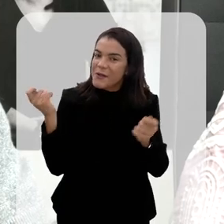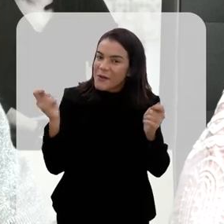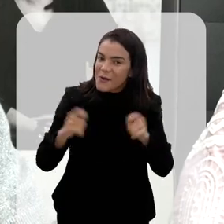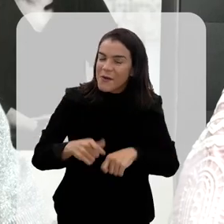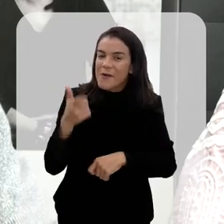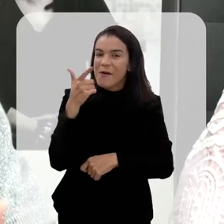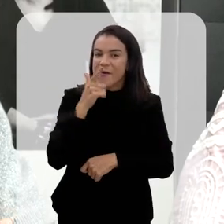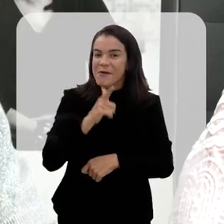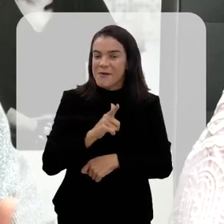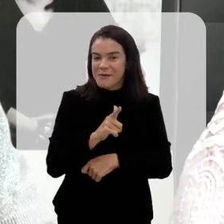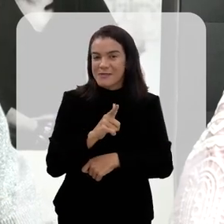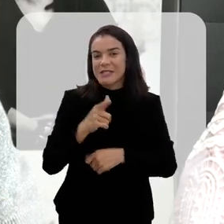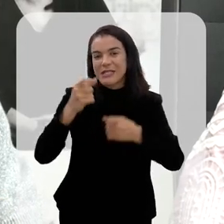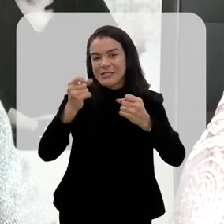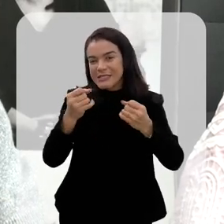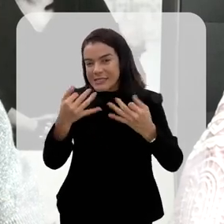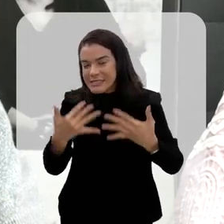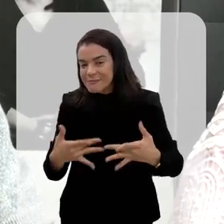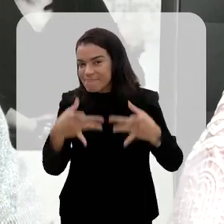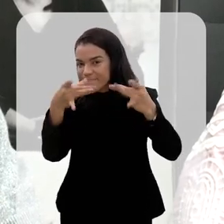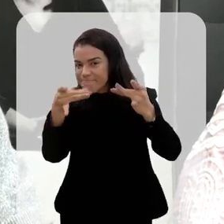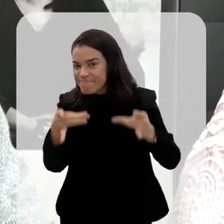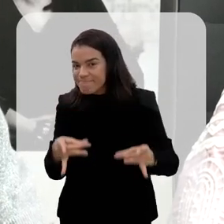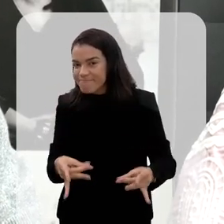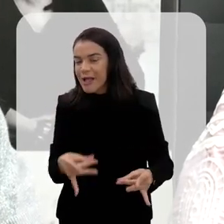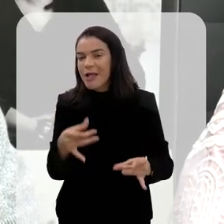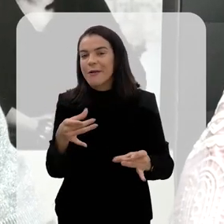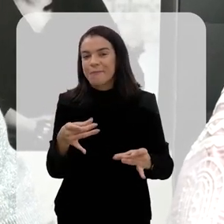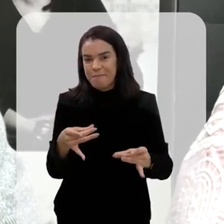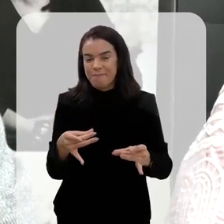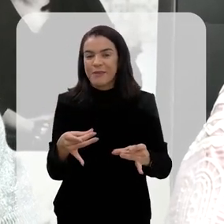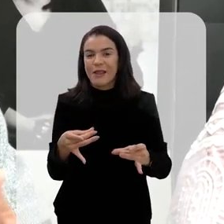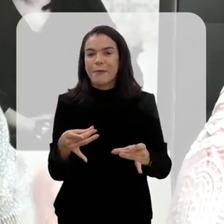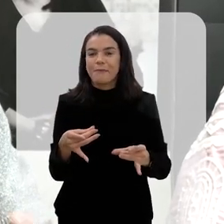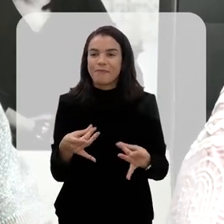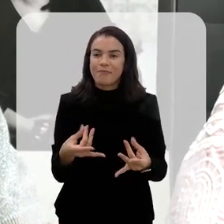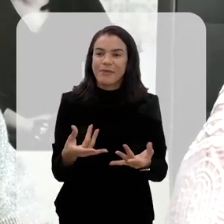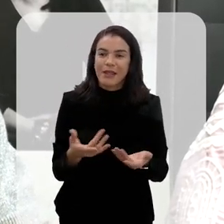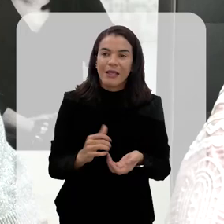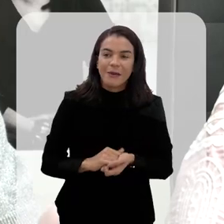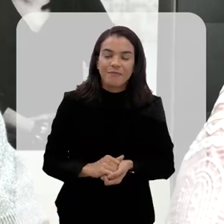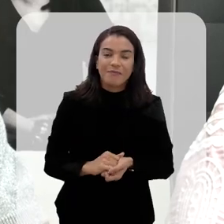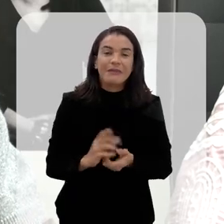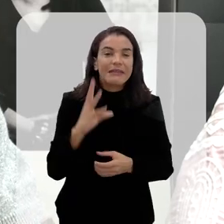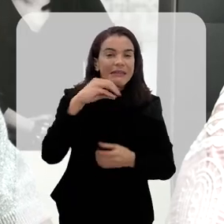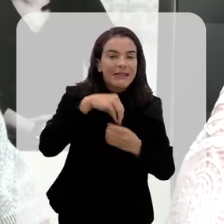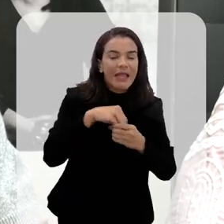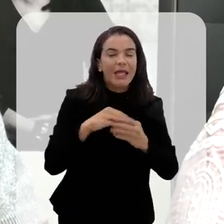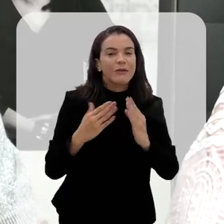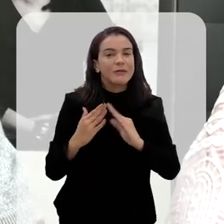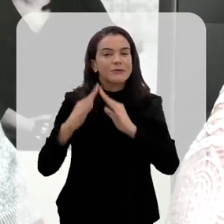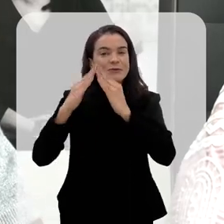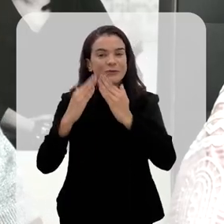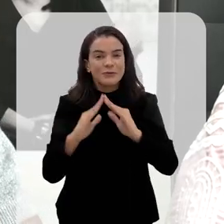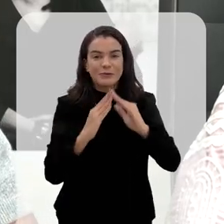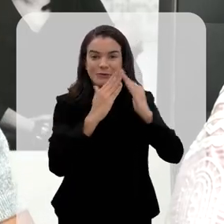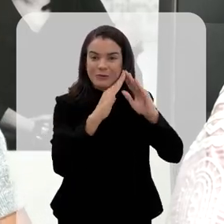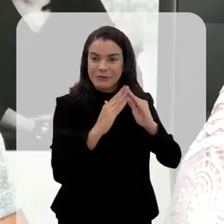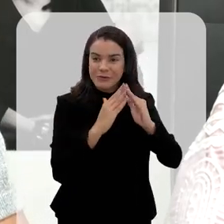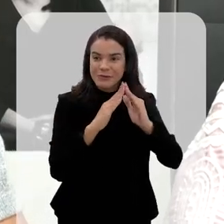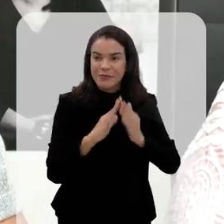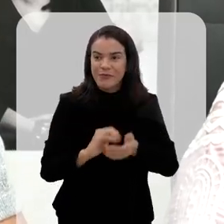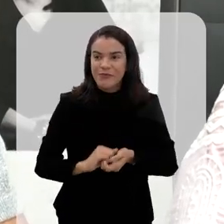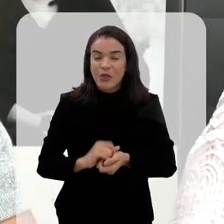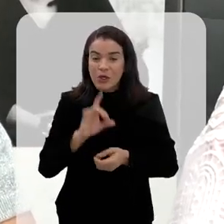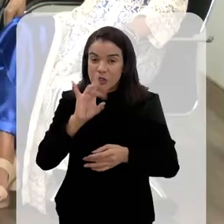gente consiga difundir esse conhecimento para essas mulheres também serem pontos focais nas suas comunidades.